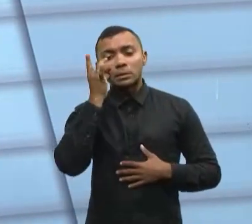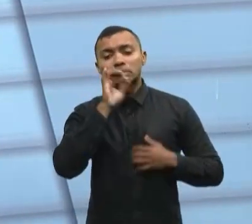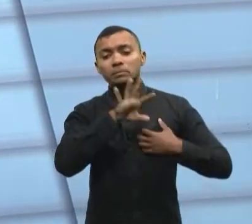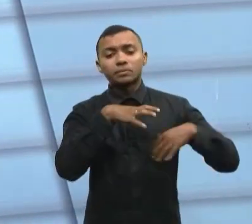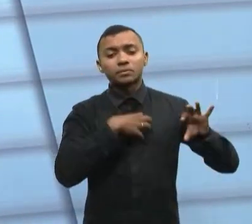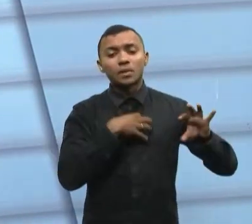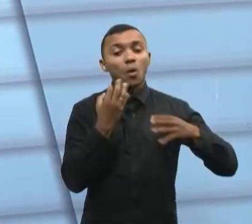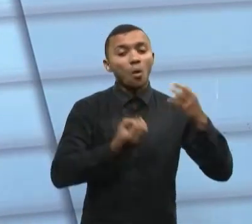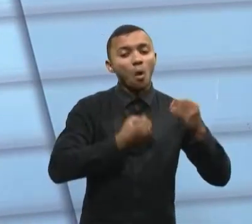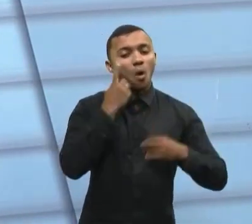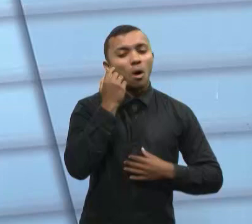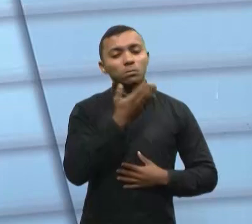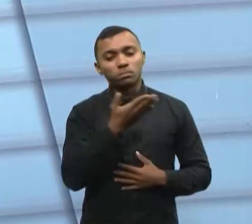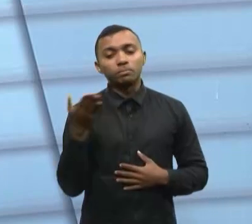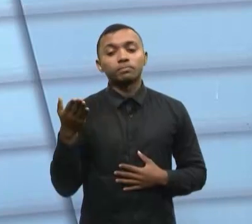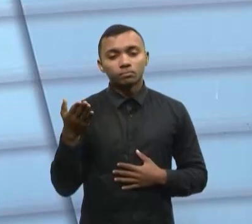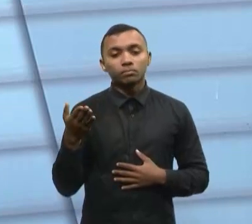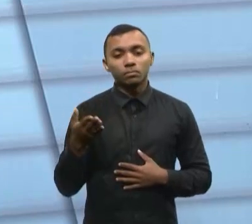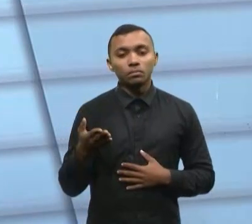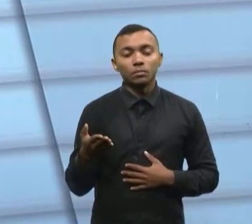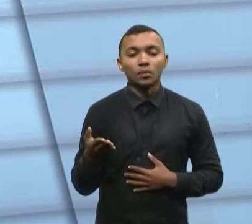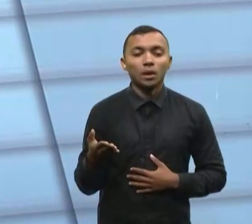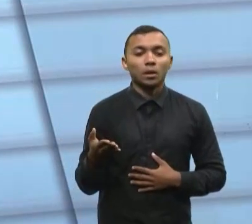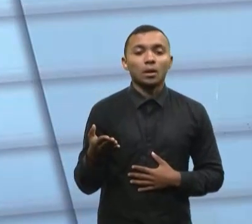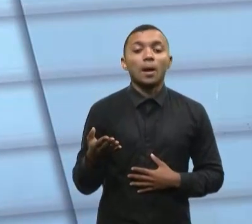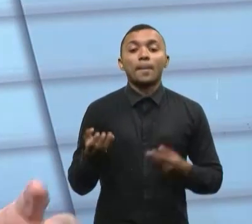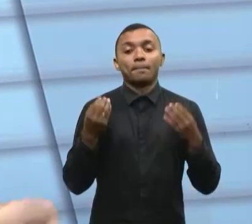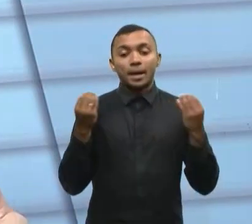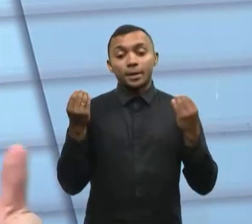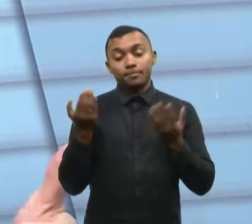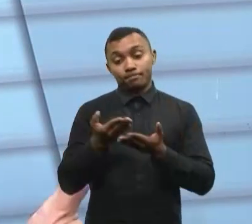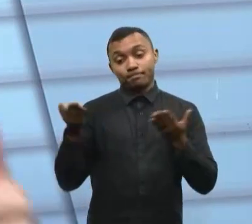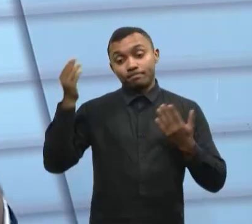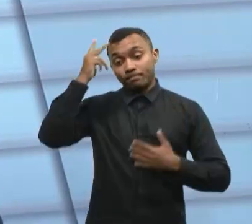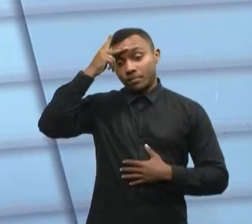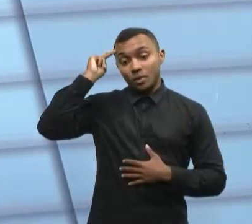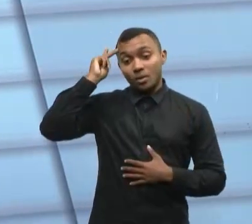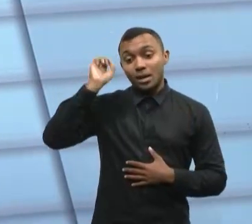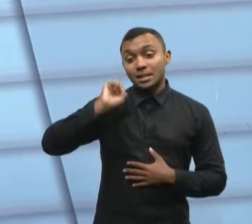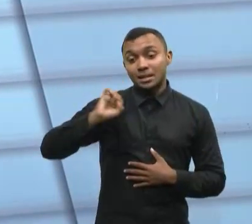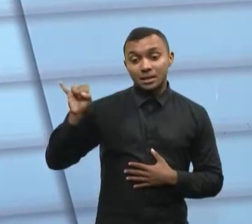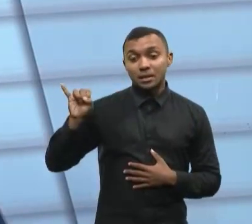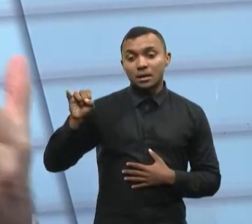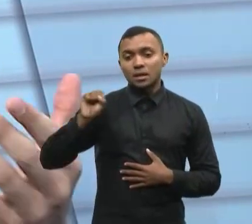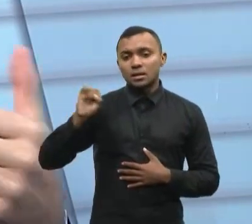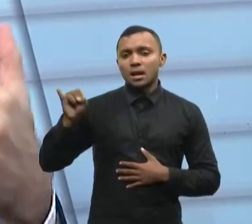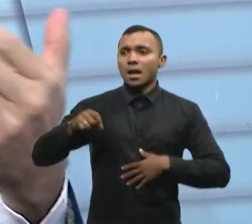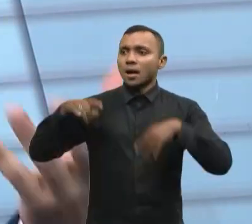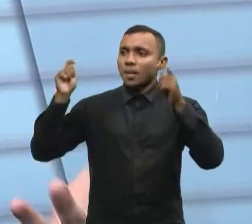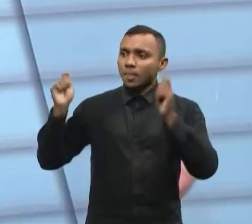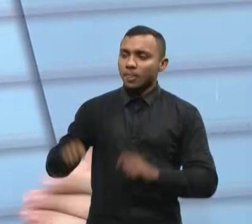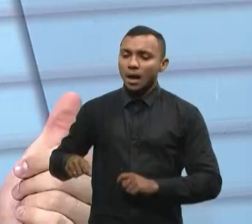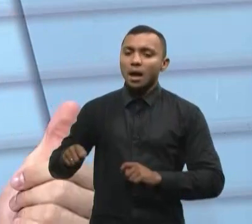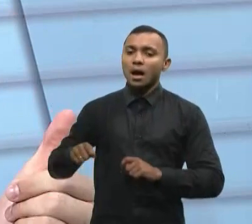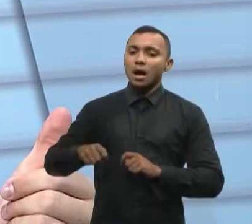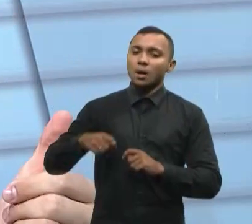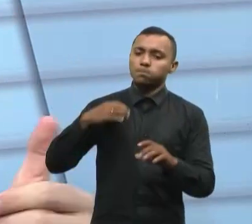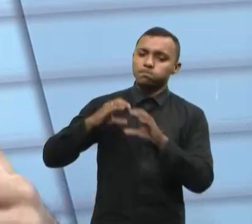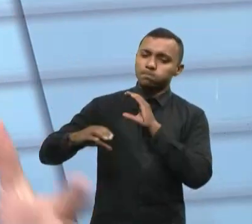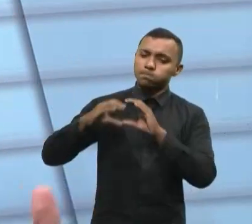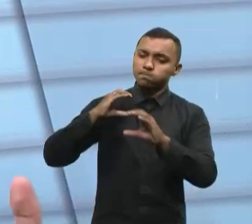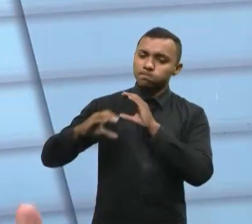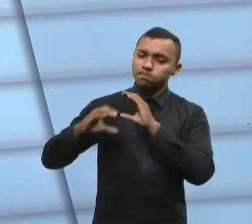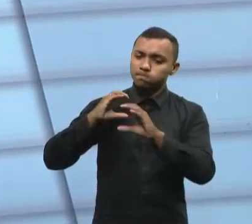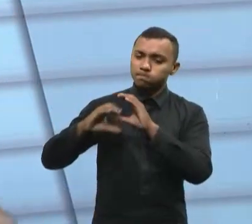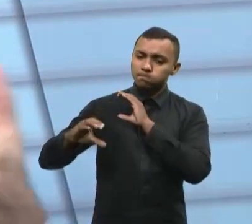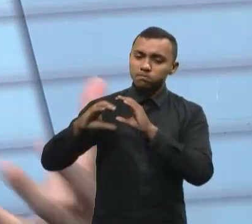como é para a pessoa. Então, ter abertura também para essa pessoa que tem uma capacidade verbal, né, de